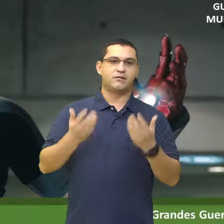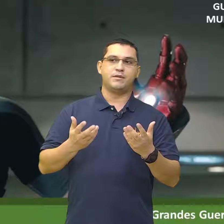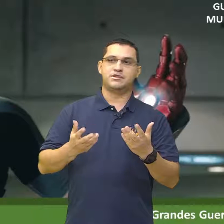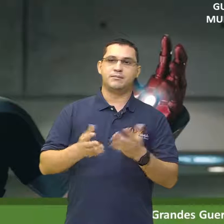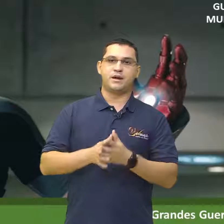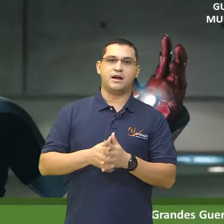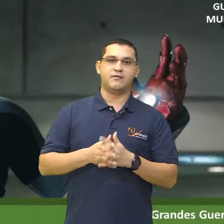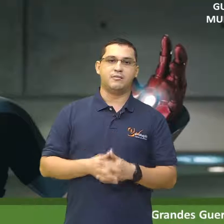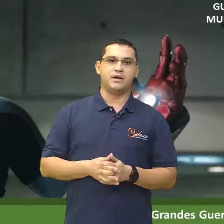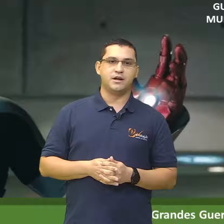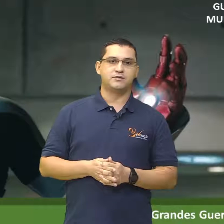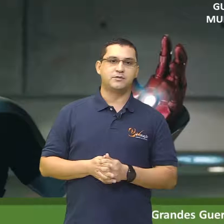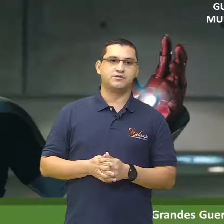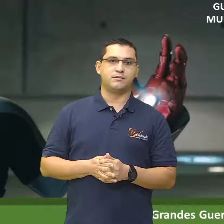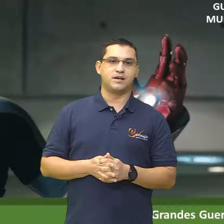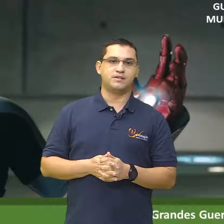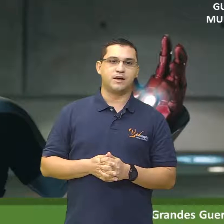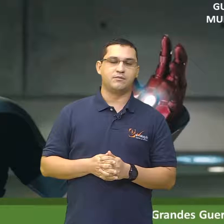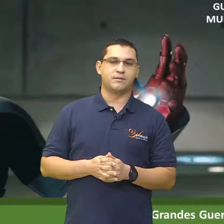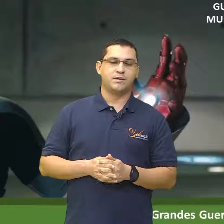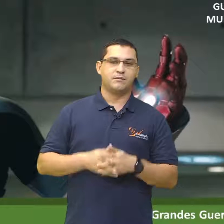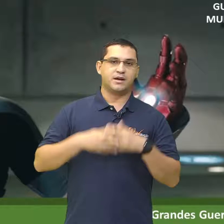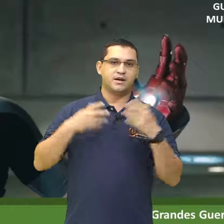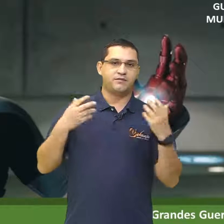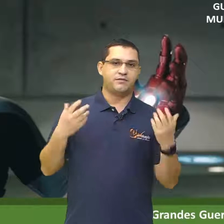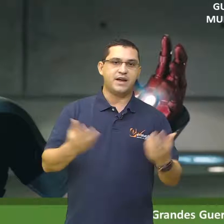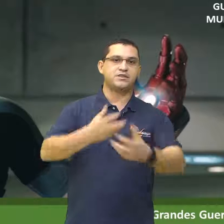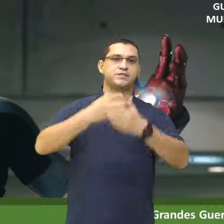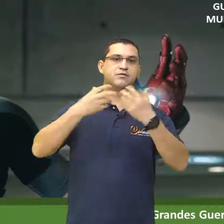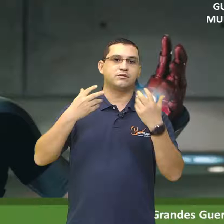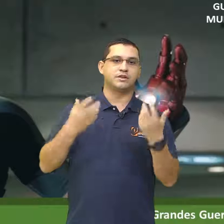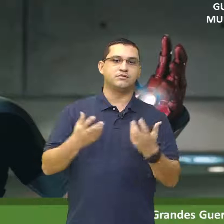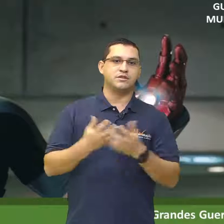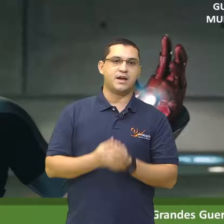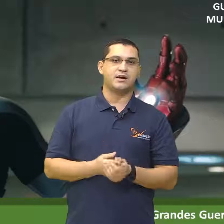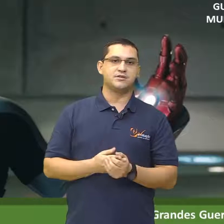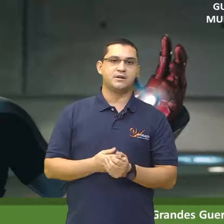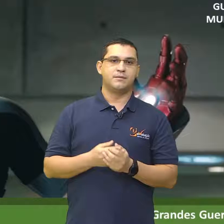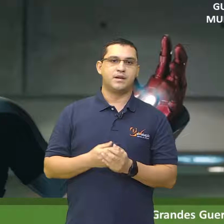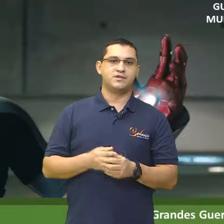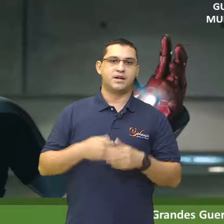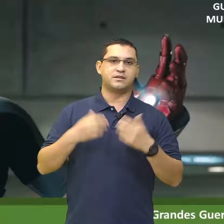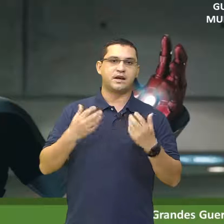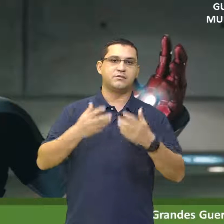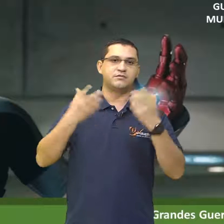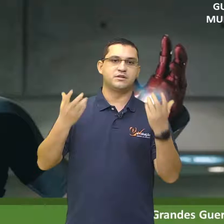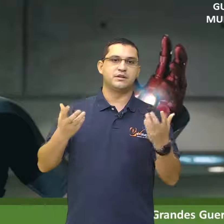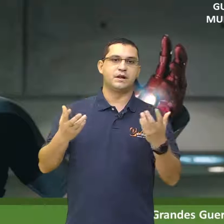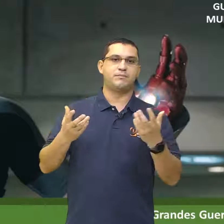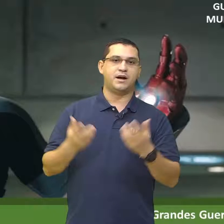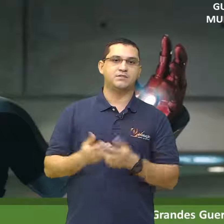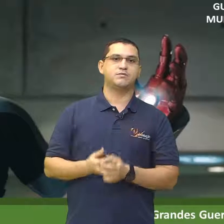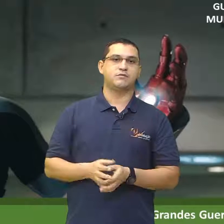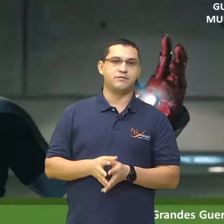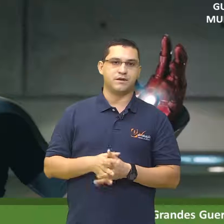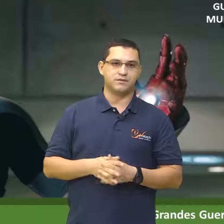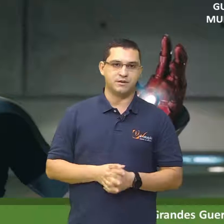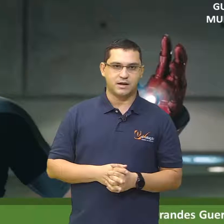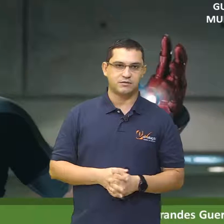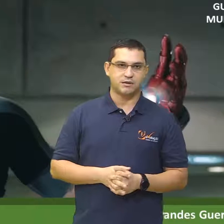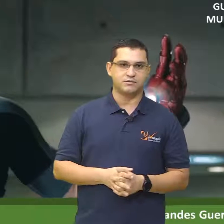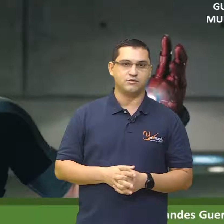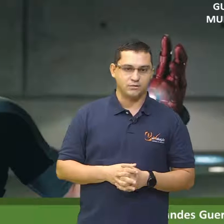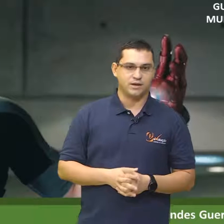passar novamente a palavra ao brilhante professor Marcelo para que feche esse contexto de guerras, para já entrarmos na parte dos